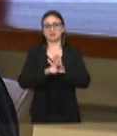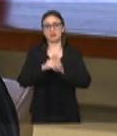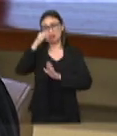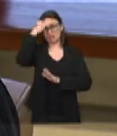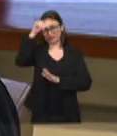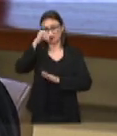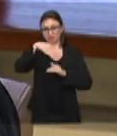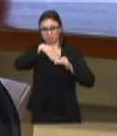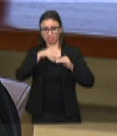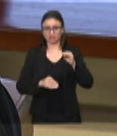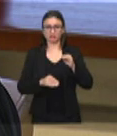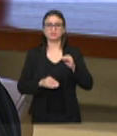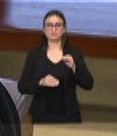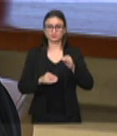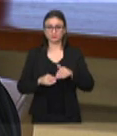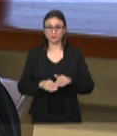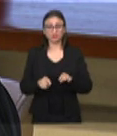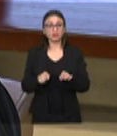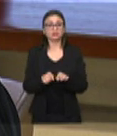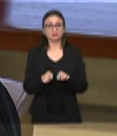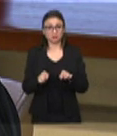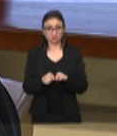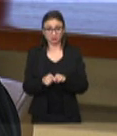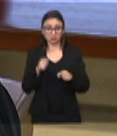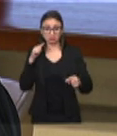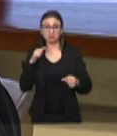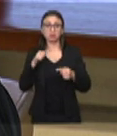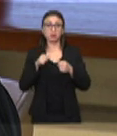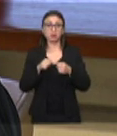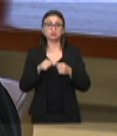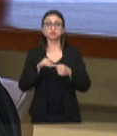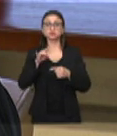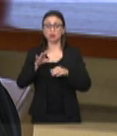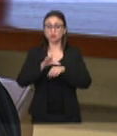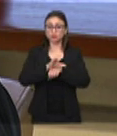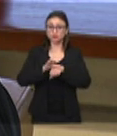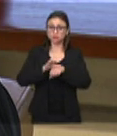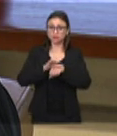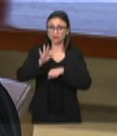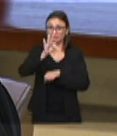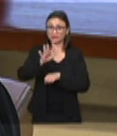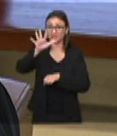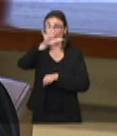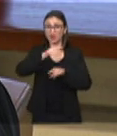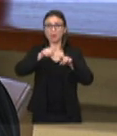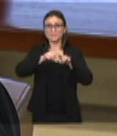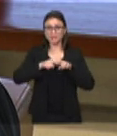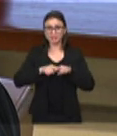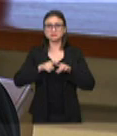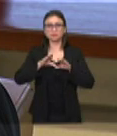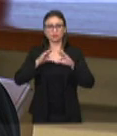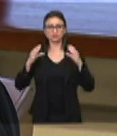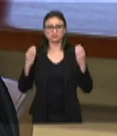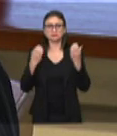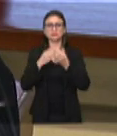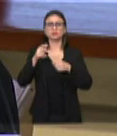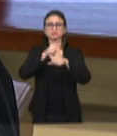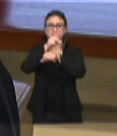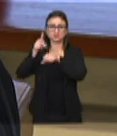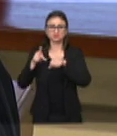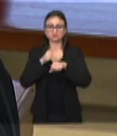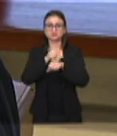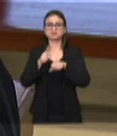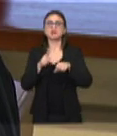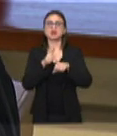natureza. Convém salientar, neste ponto, que não apenas a Constituição Federal, mas também as convenções internacionais a que